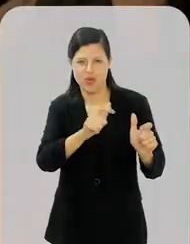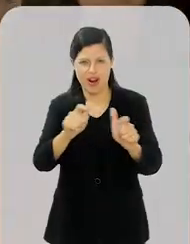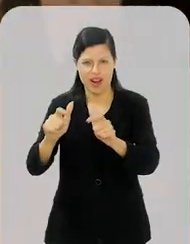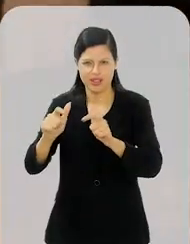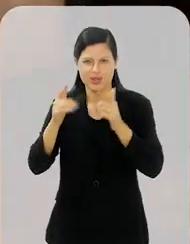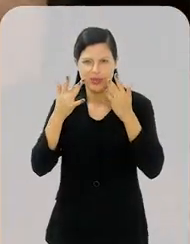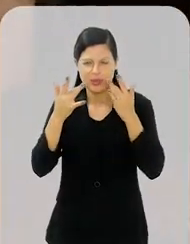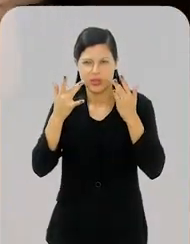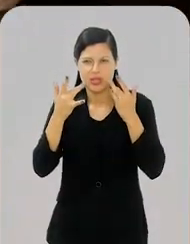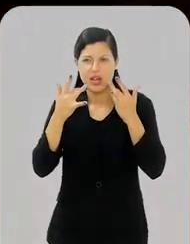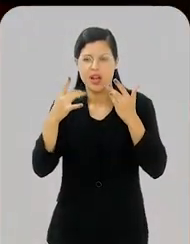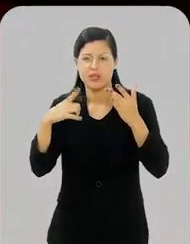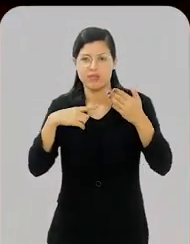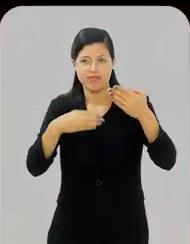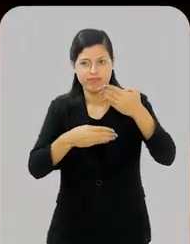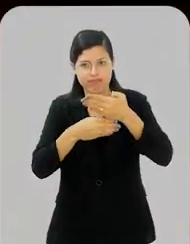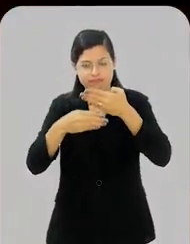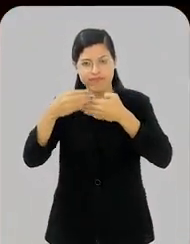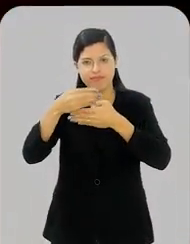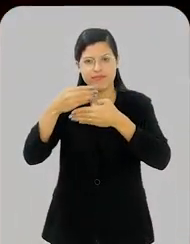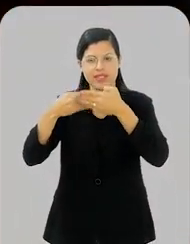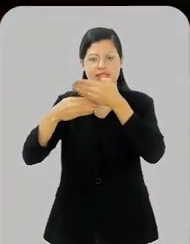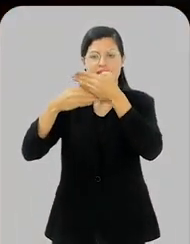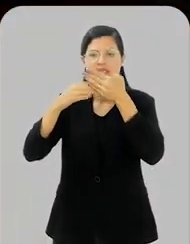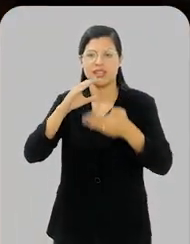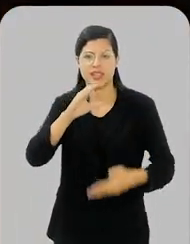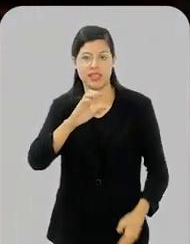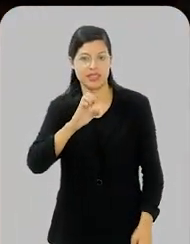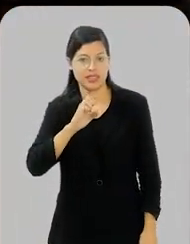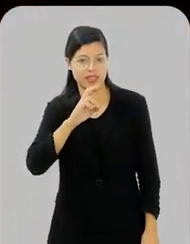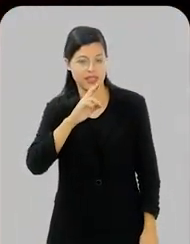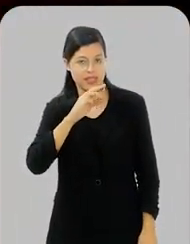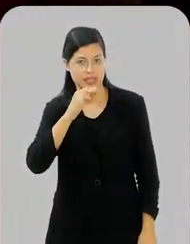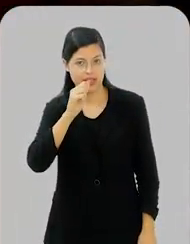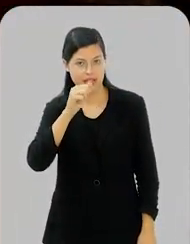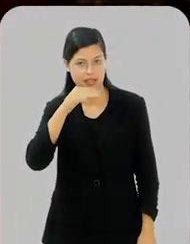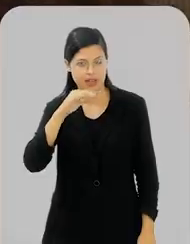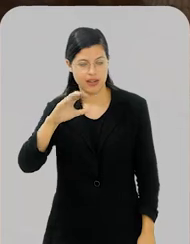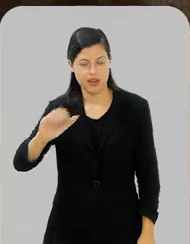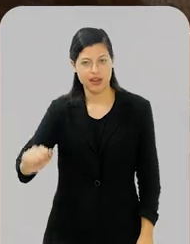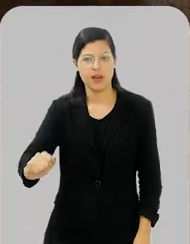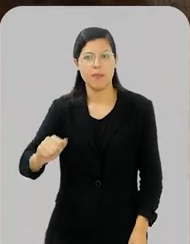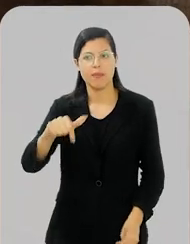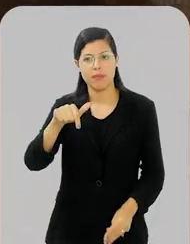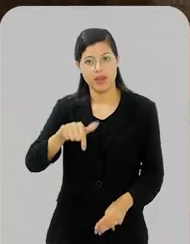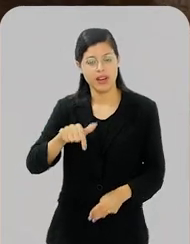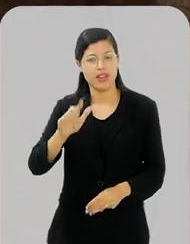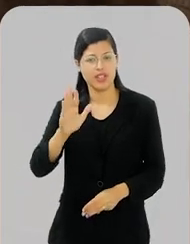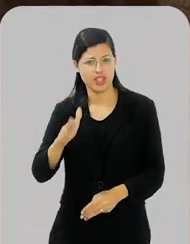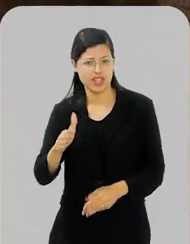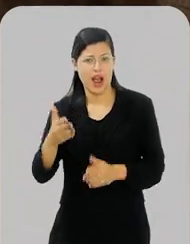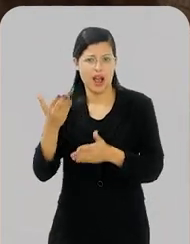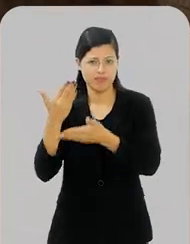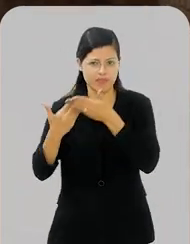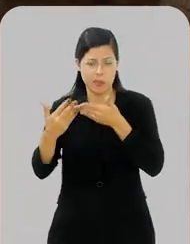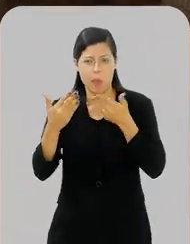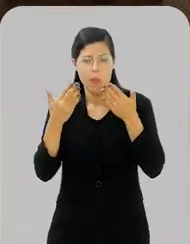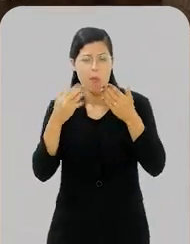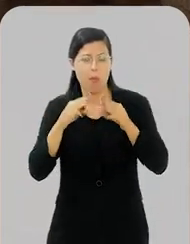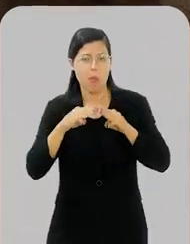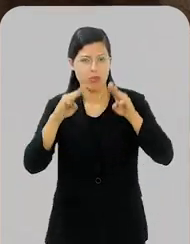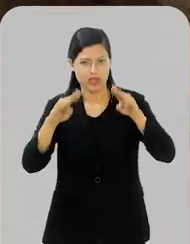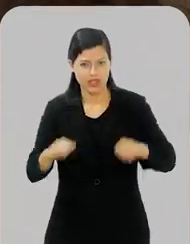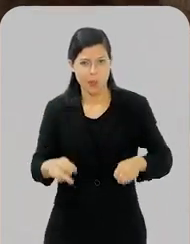teatro. Teto baixo, colunas, paredes revestidas em cerâmica esmaltada compõem o visual do Assírio, que já